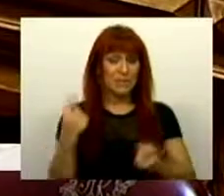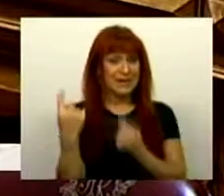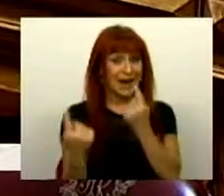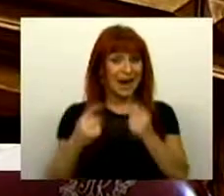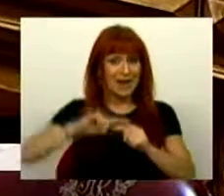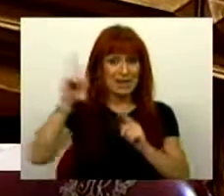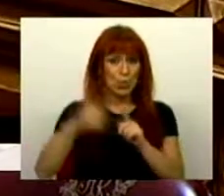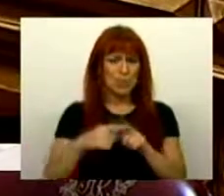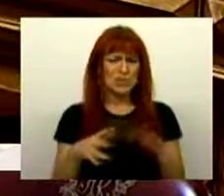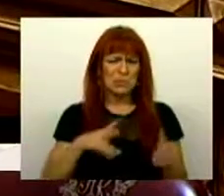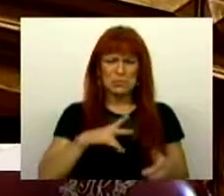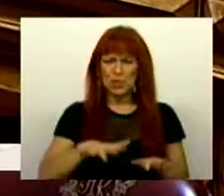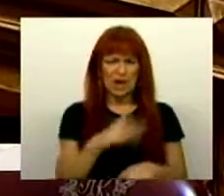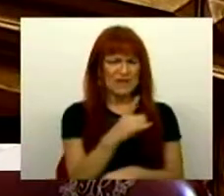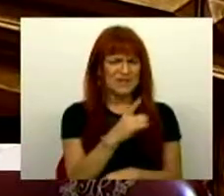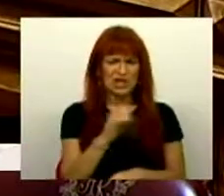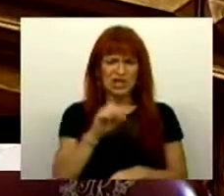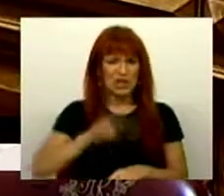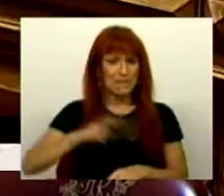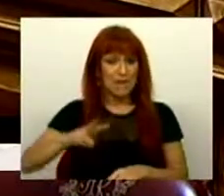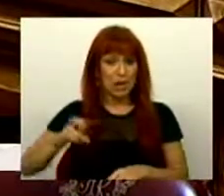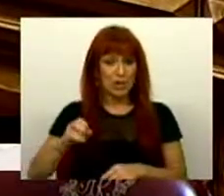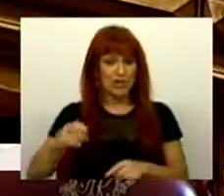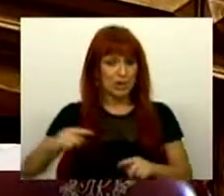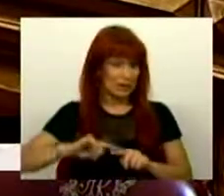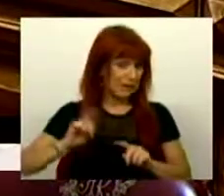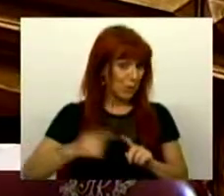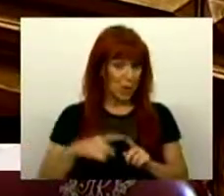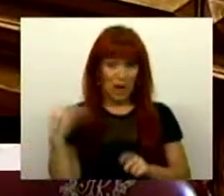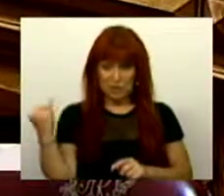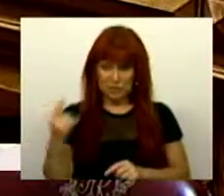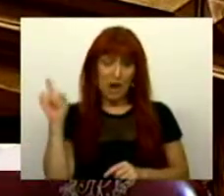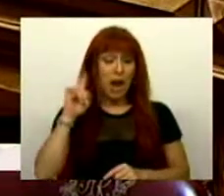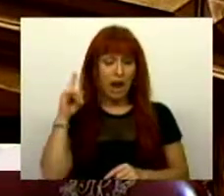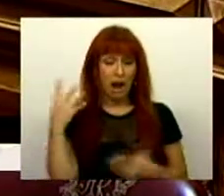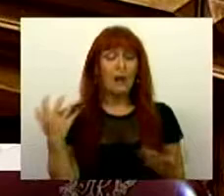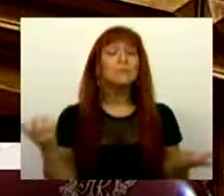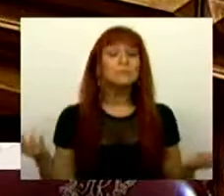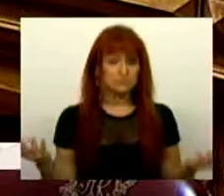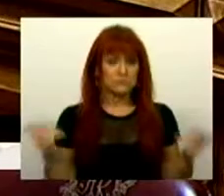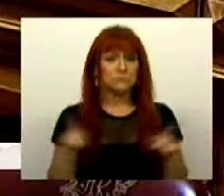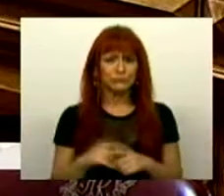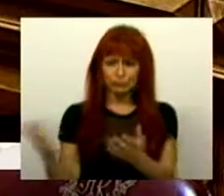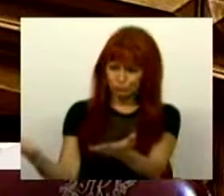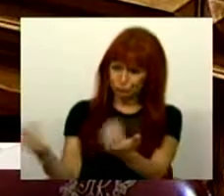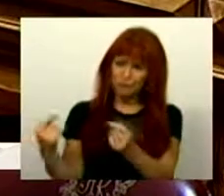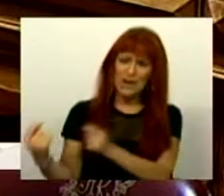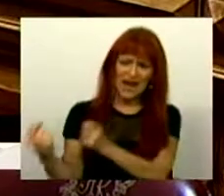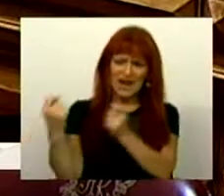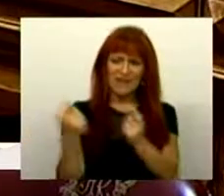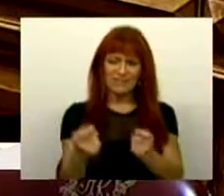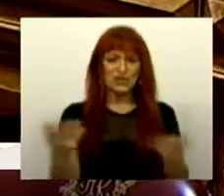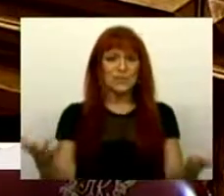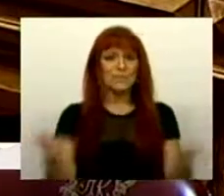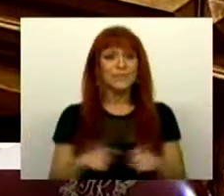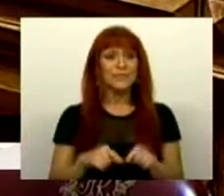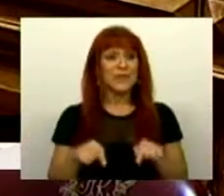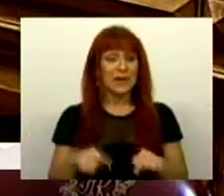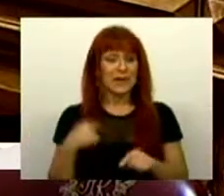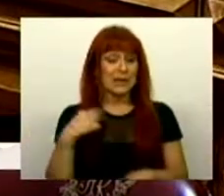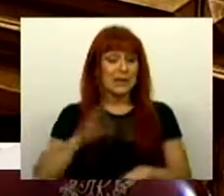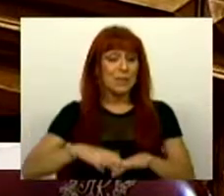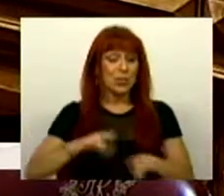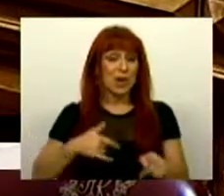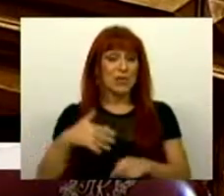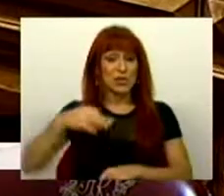tem cerca de 600 milhões de euros. Ora, é de facto um instrumento importante para a atração de investimento. É neste sentido que